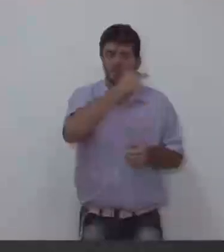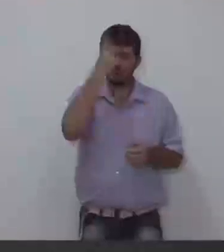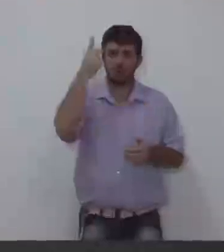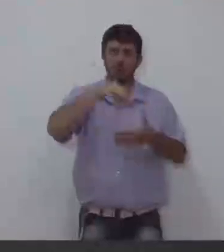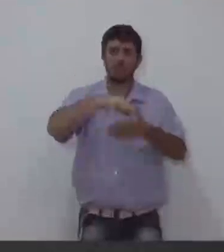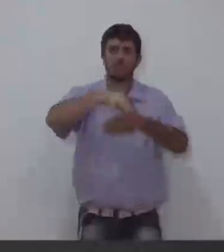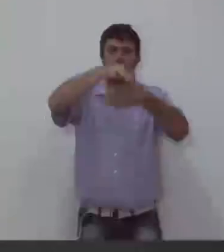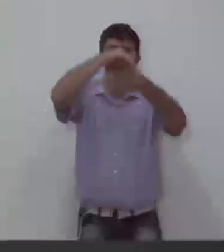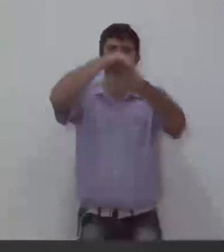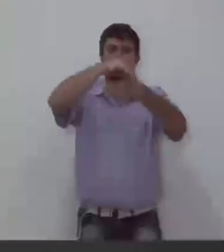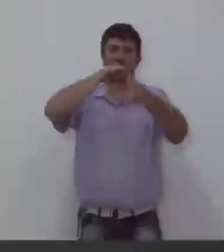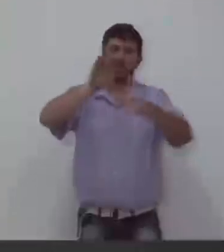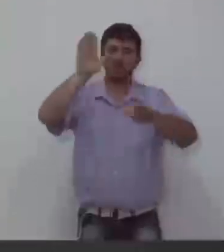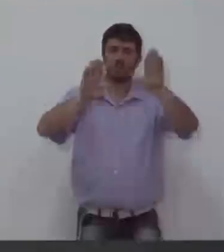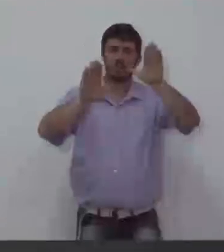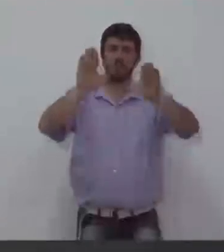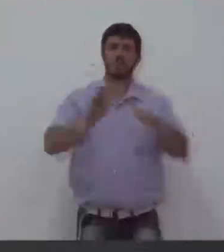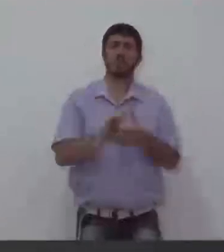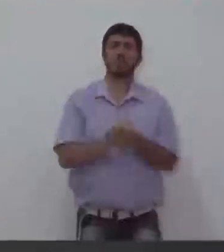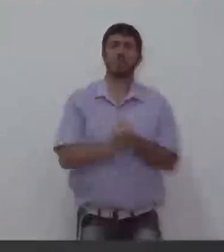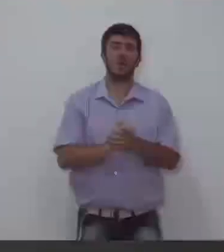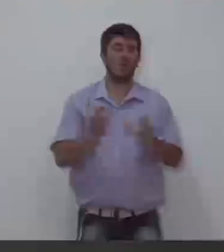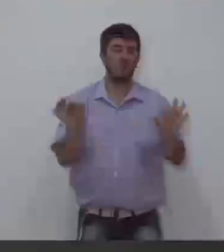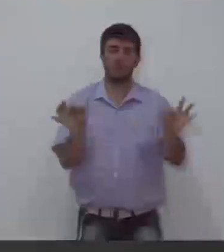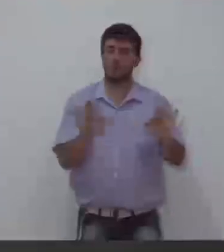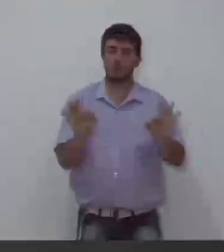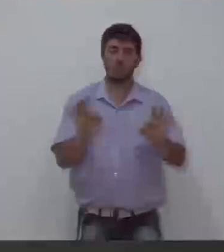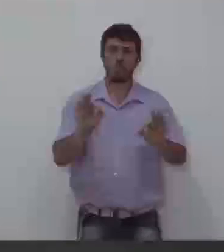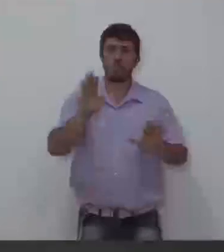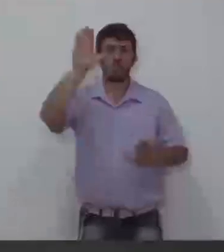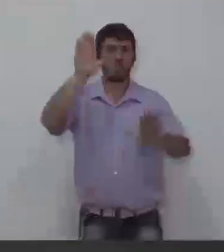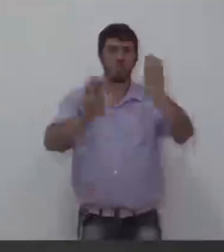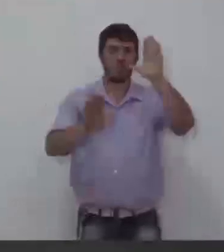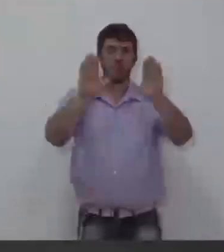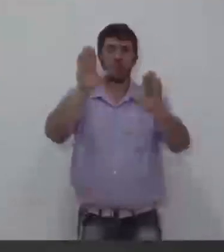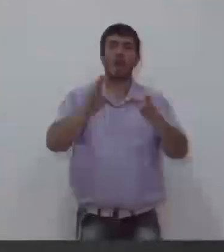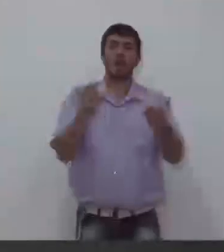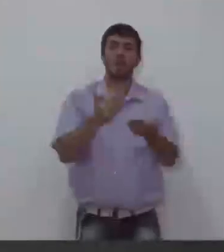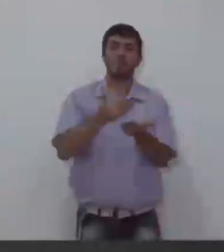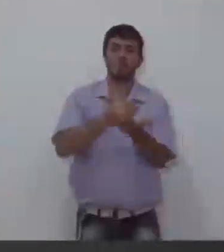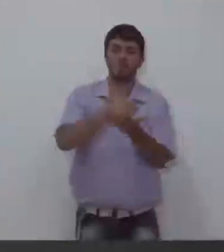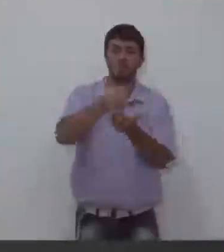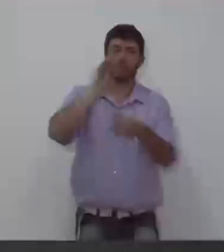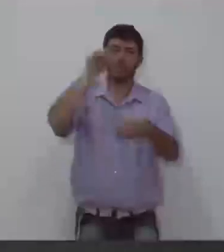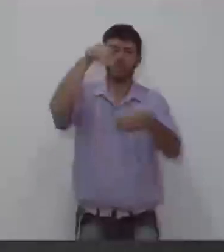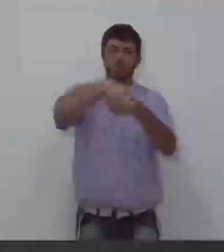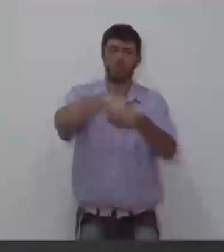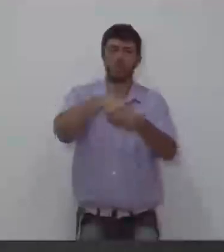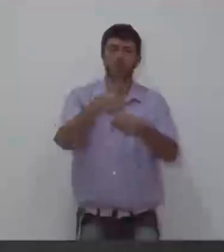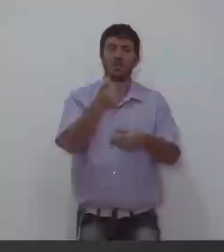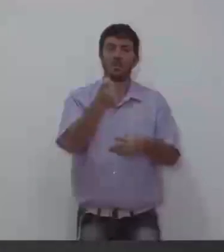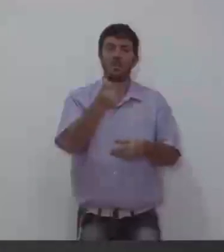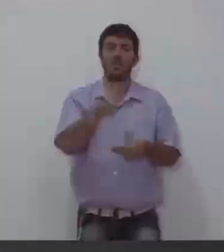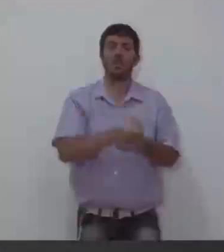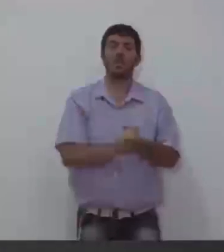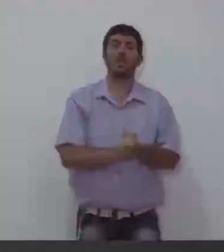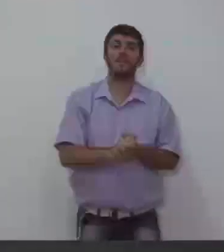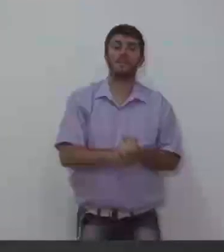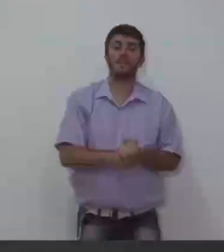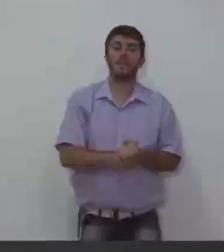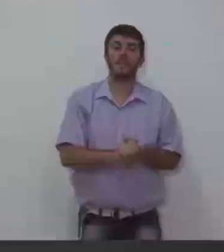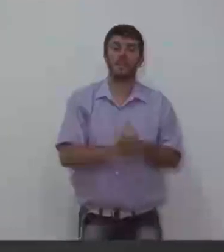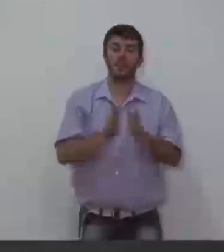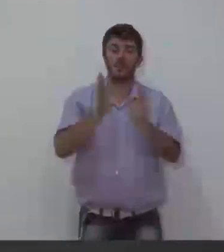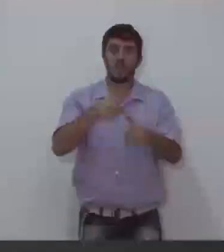encaminhá-lo, não havendo nenhuma manifestação de lideranças, está em votação única. Os vereadores que o aprovam permaneçam como